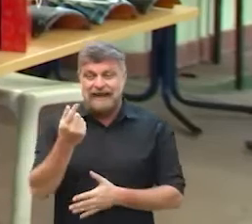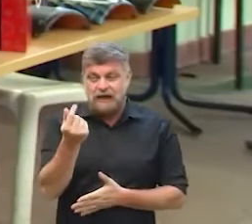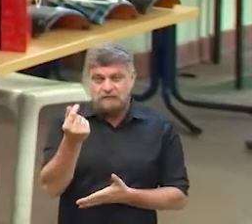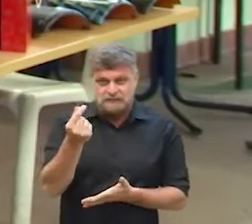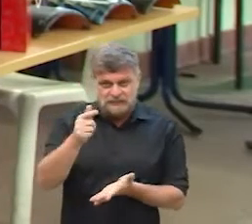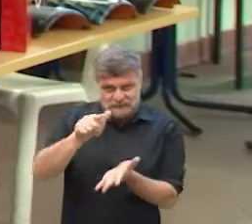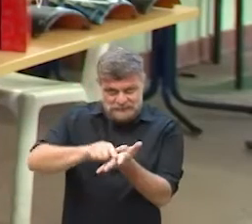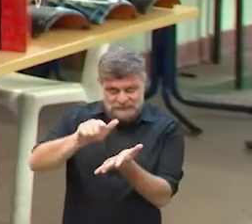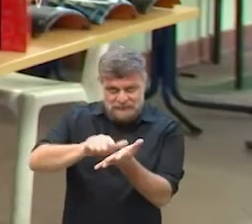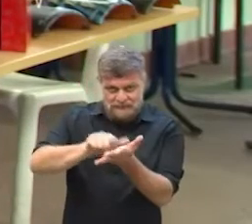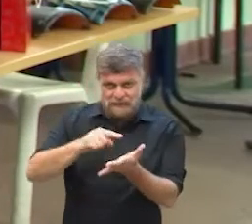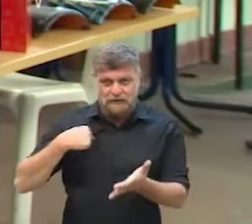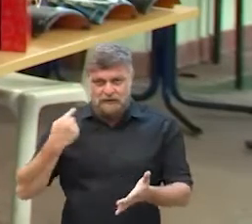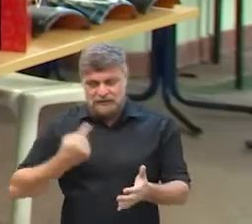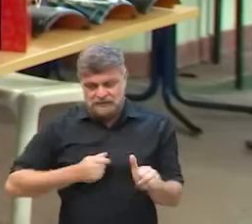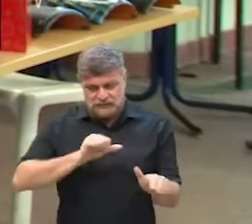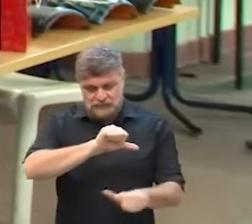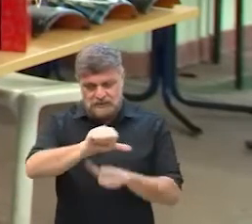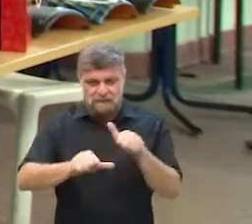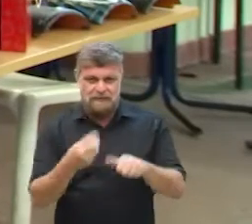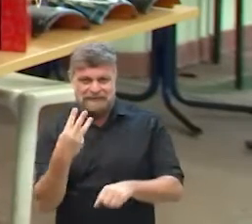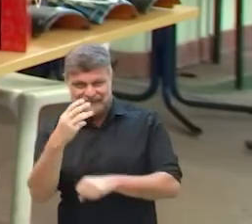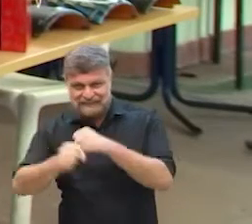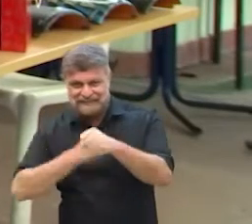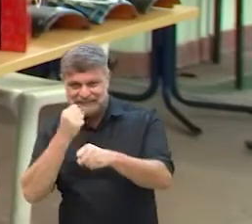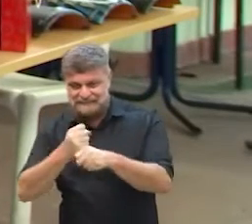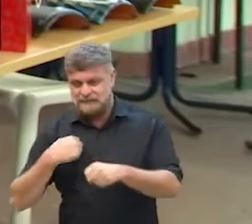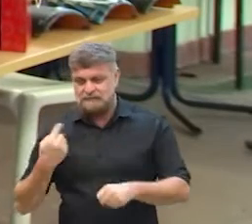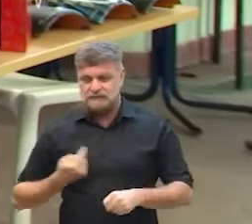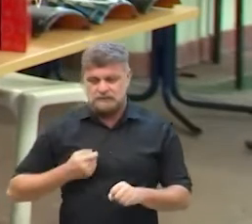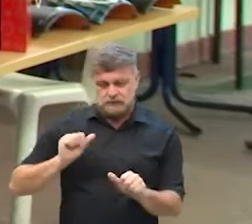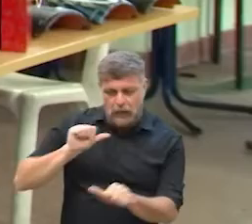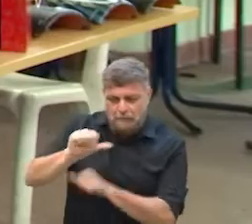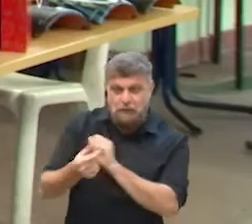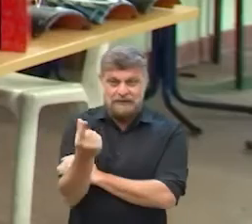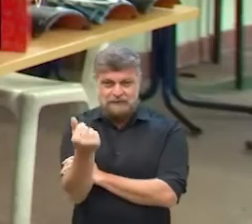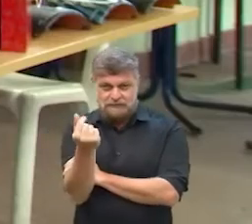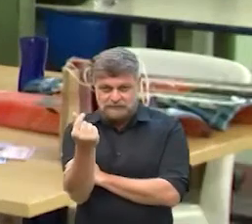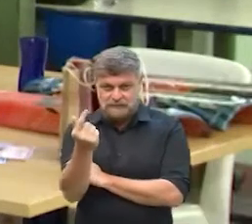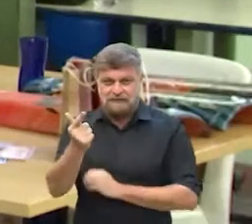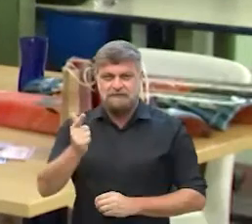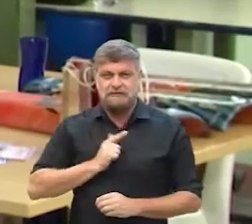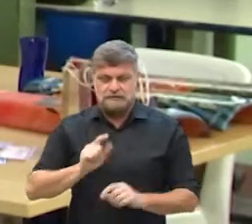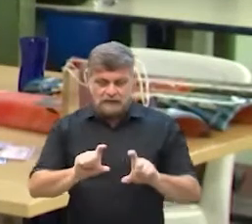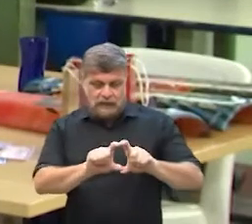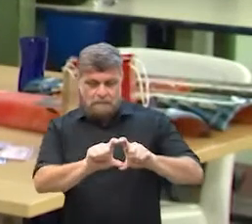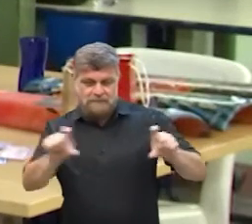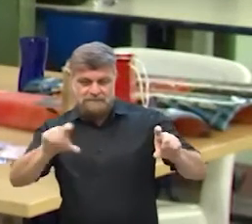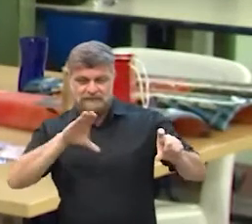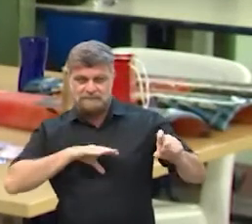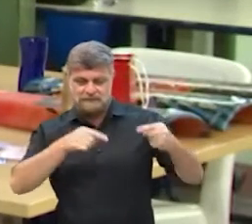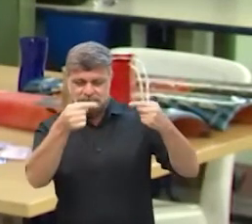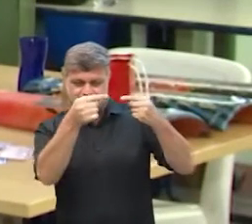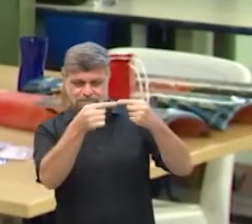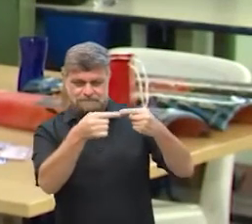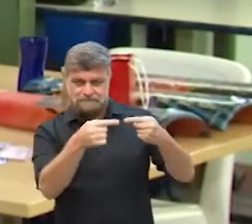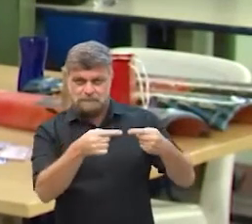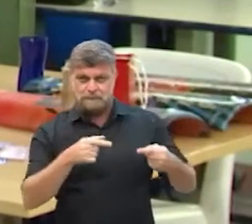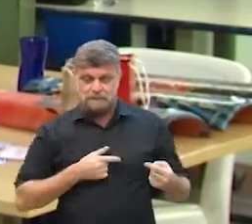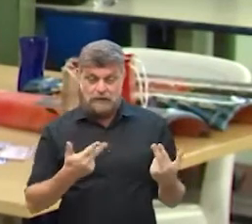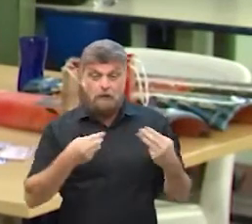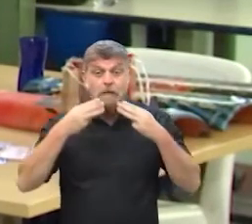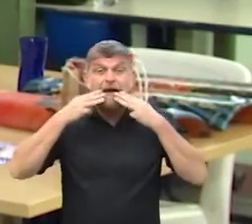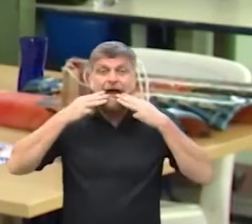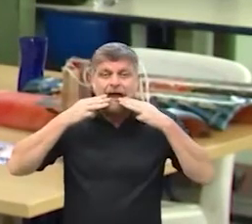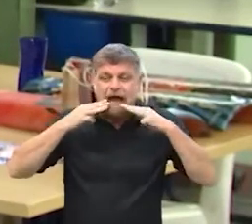época, quando foi criar as novas cédulas, né? Que a gente troca a cada 3, 4 anos, assim, de cédula. E aí a gente tinha que colocar frases que